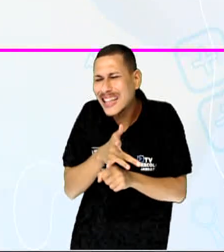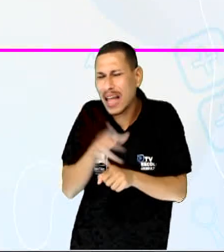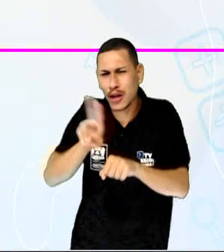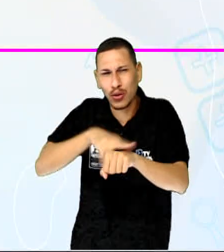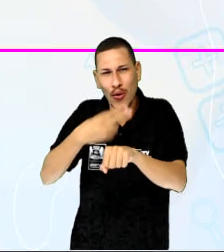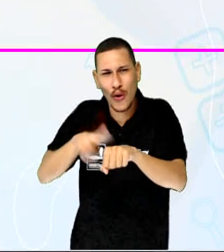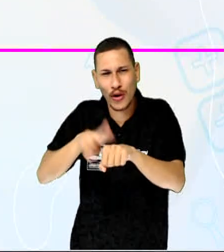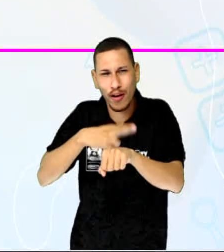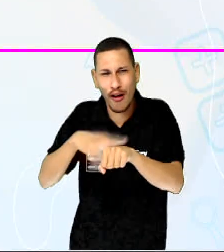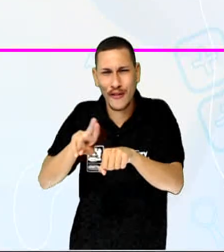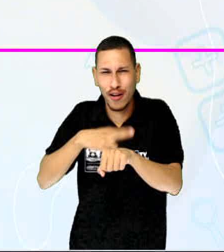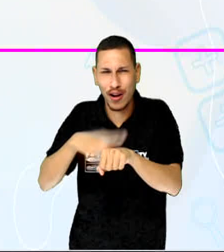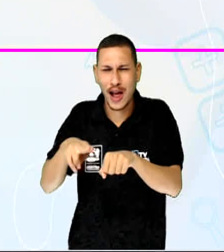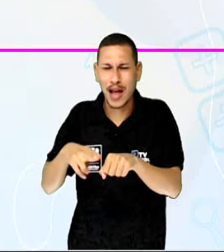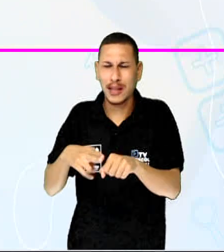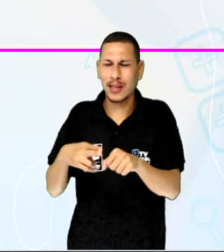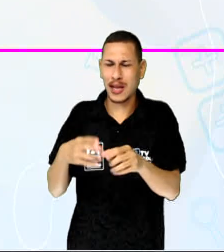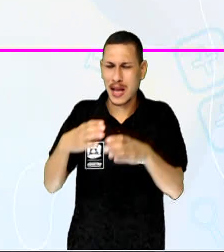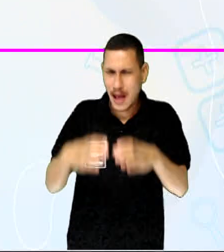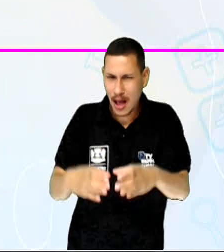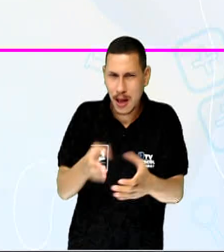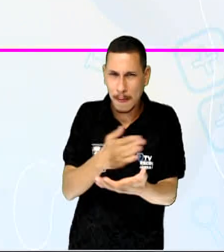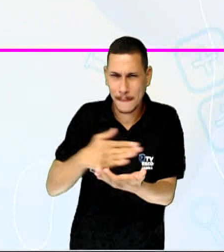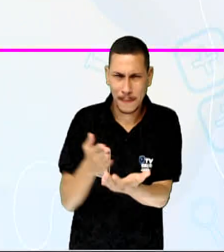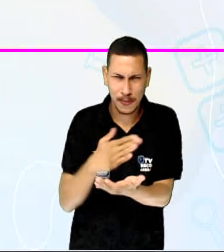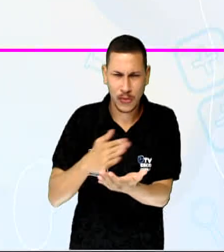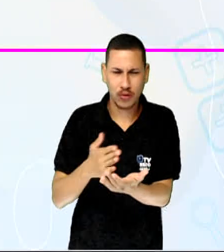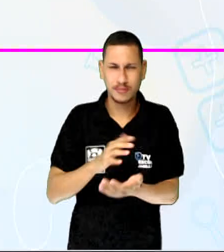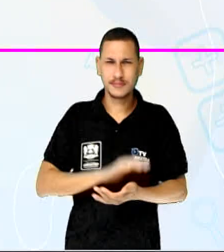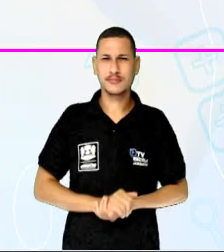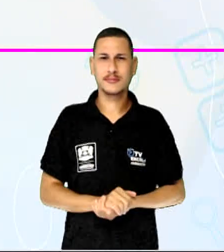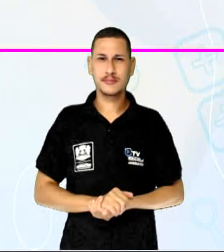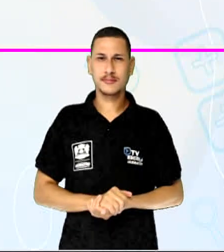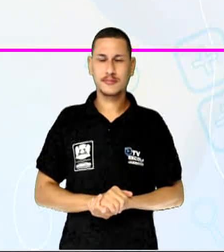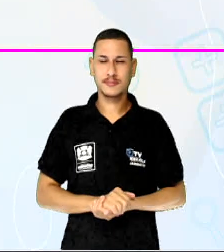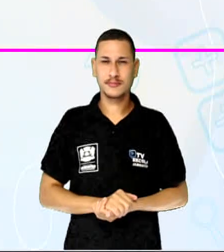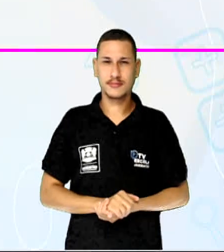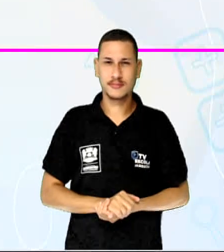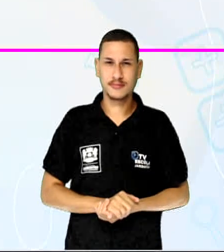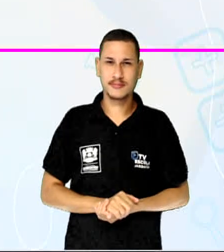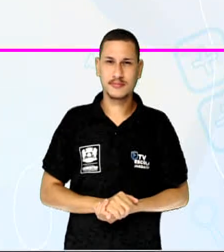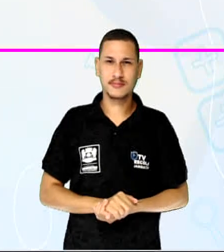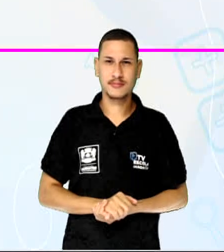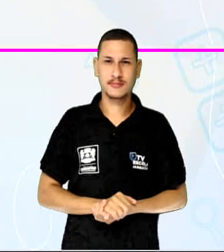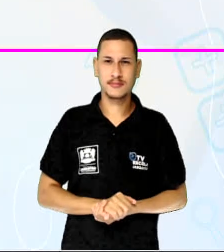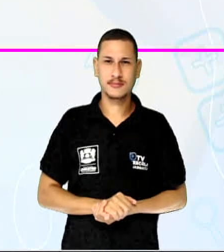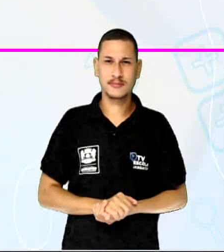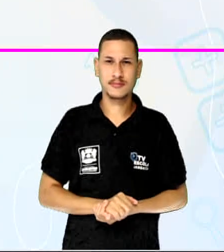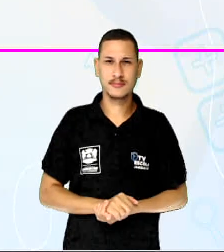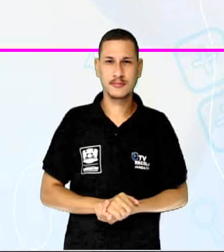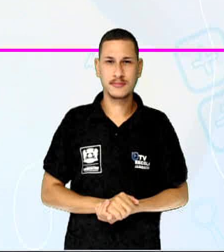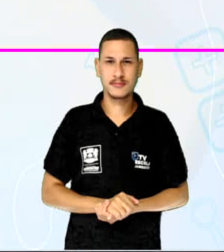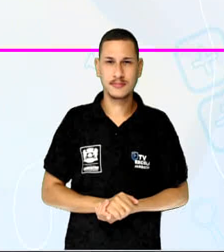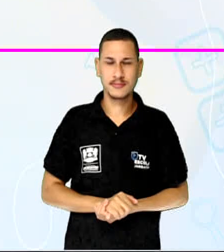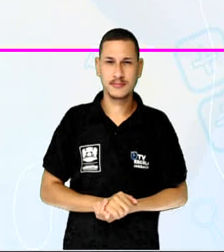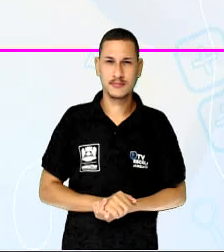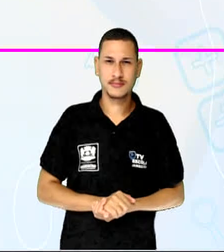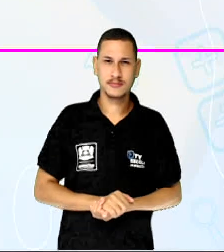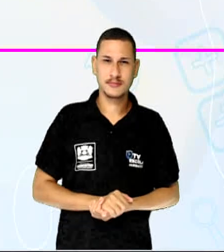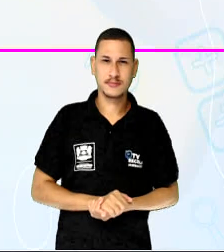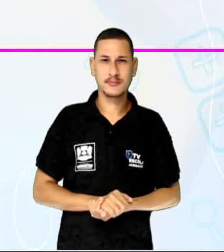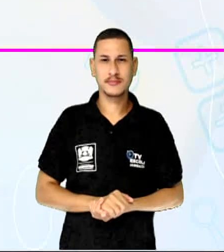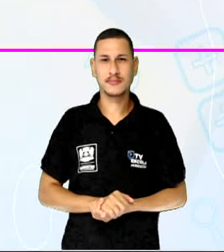tivesse comprado os ovos, eu não faria esse bolo de chocolate